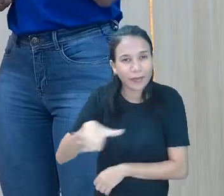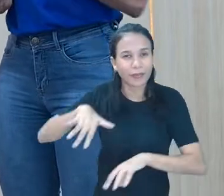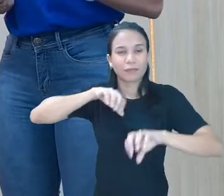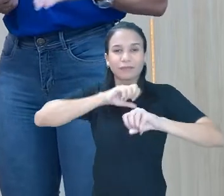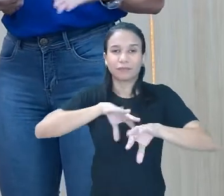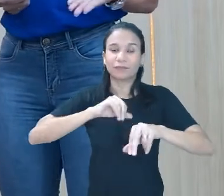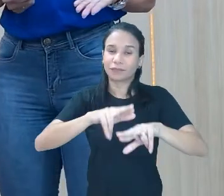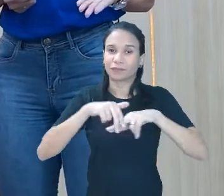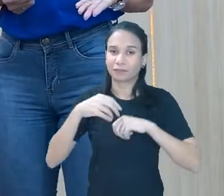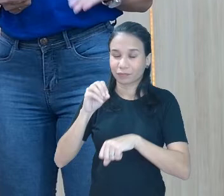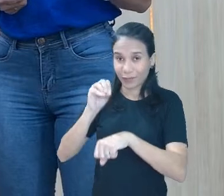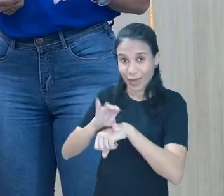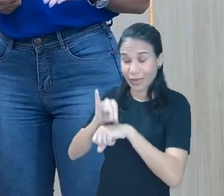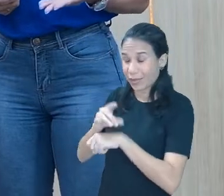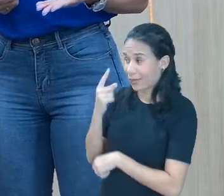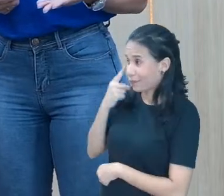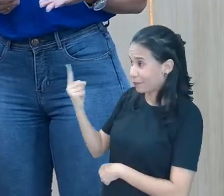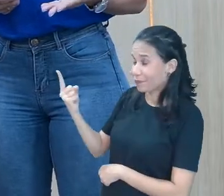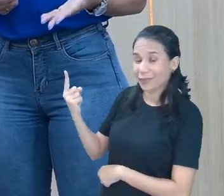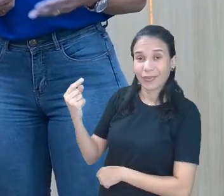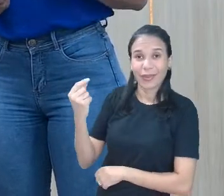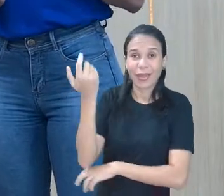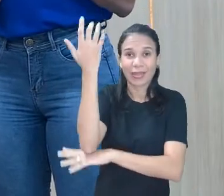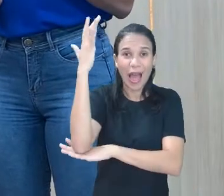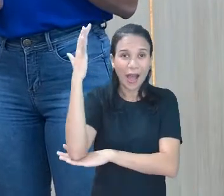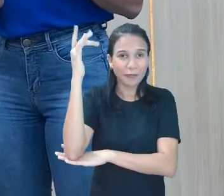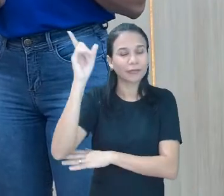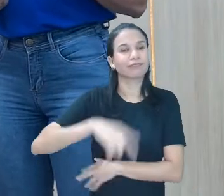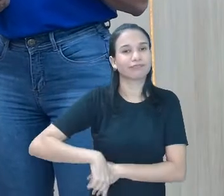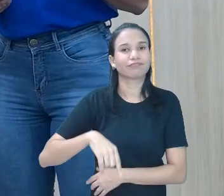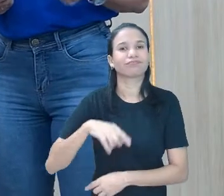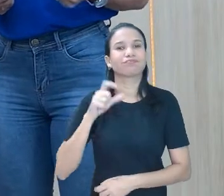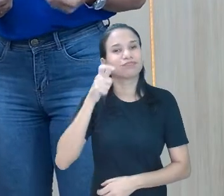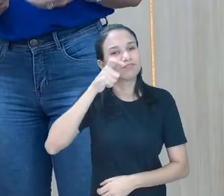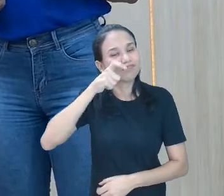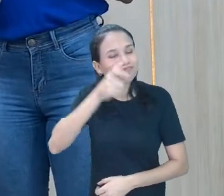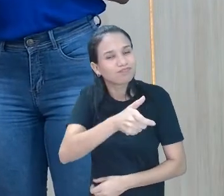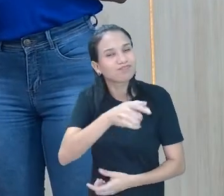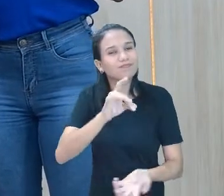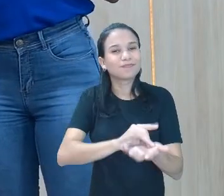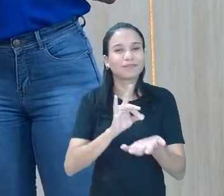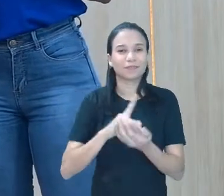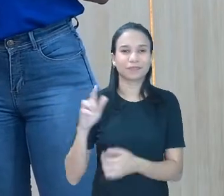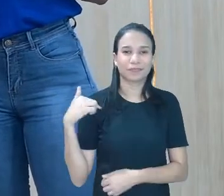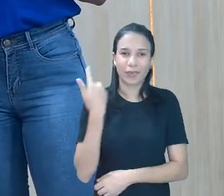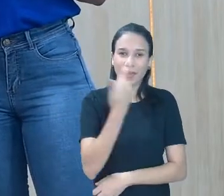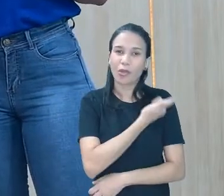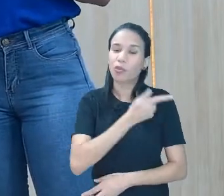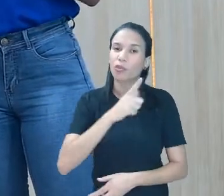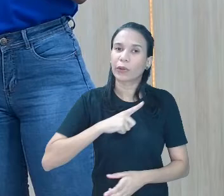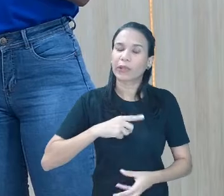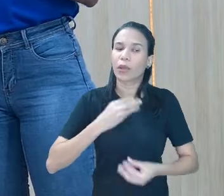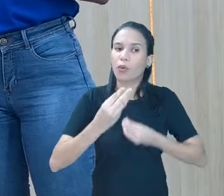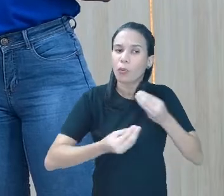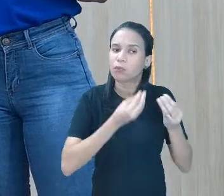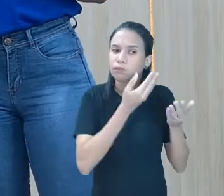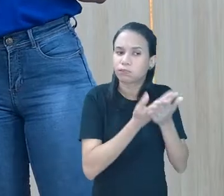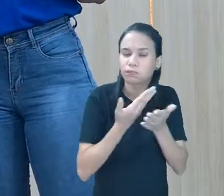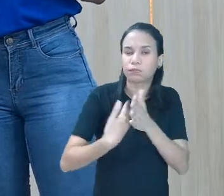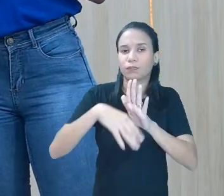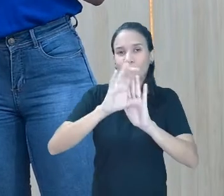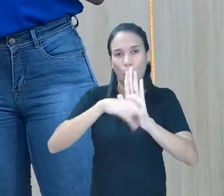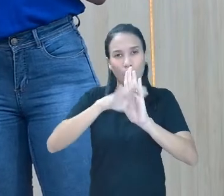essa sugestão que eu trouxe para vocês da árvore do amor é uma sugestão interessante para que a gente comece a trabalhar